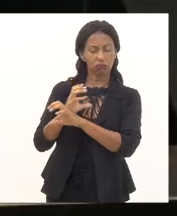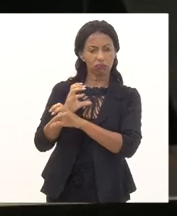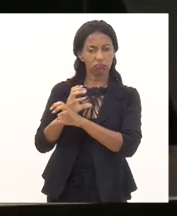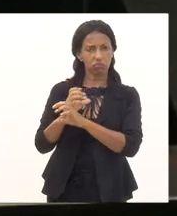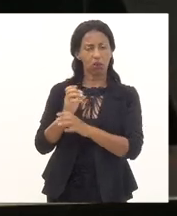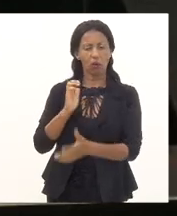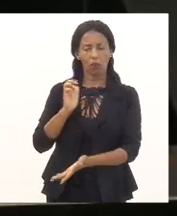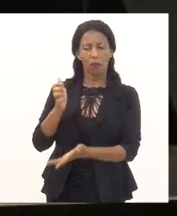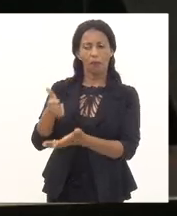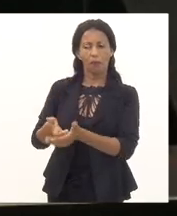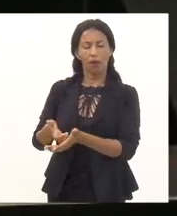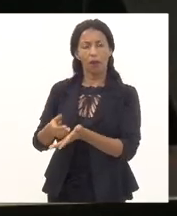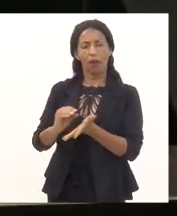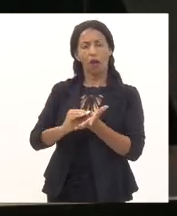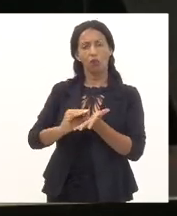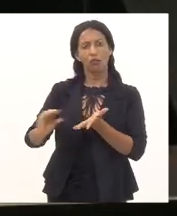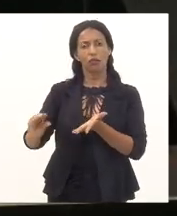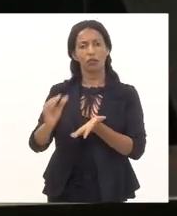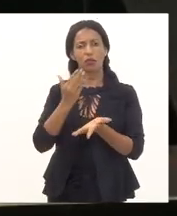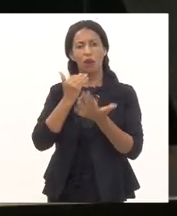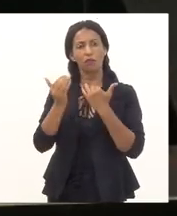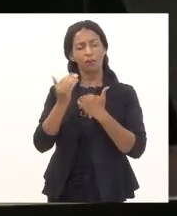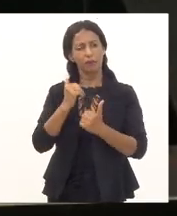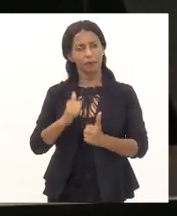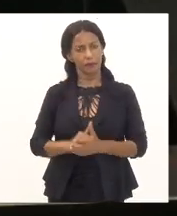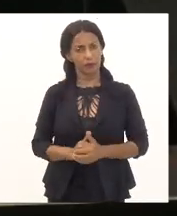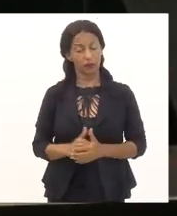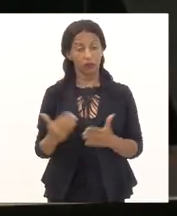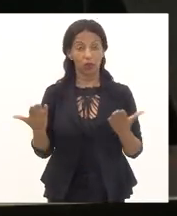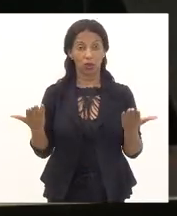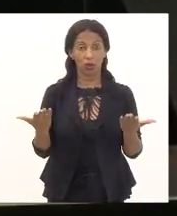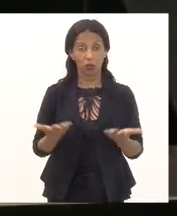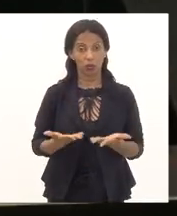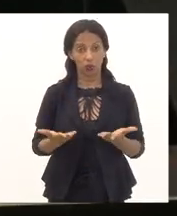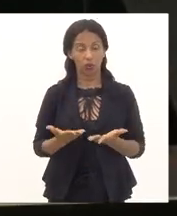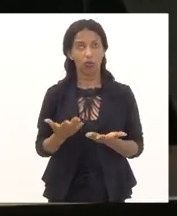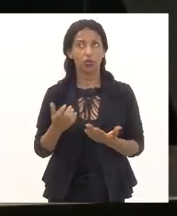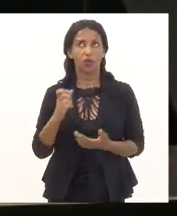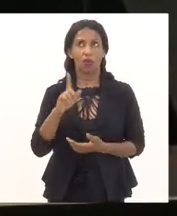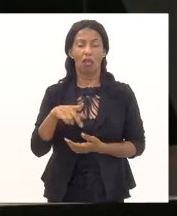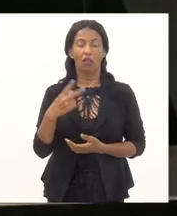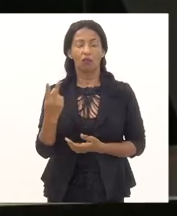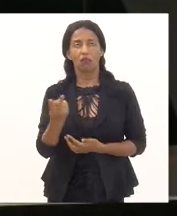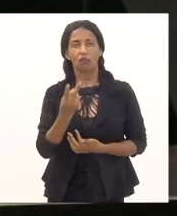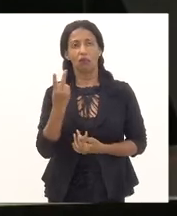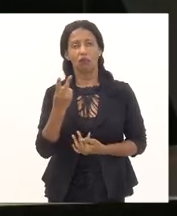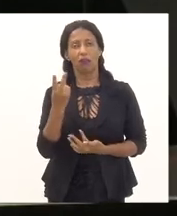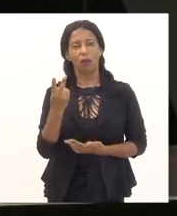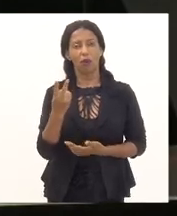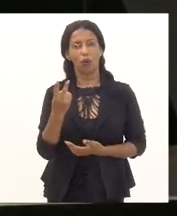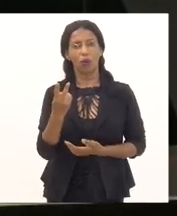o pagamento do auxílio alimentação, que hoje é um valor de